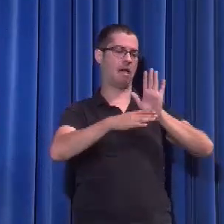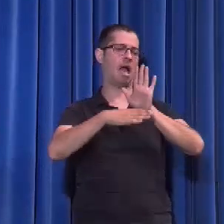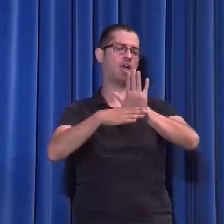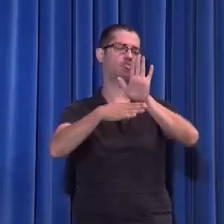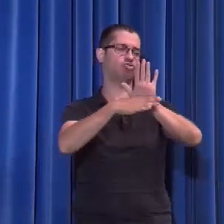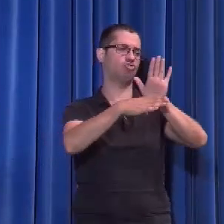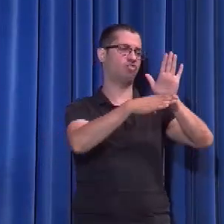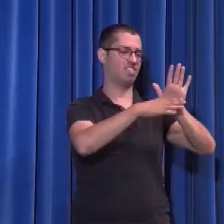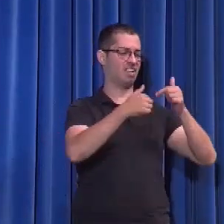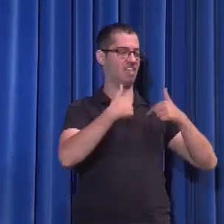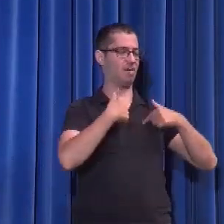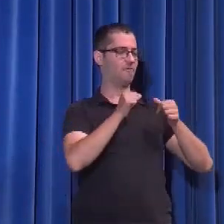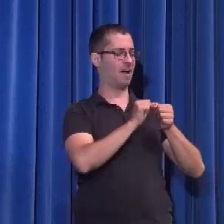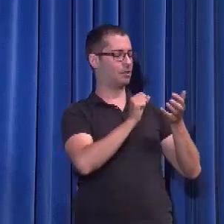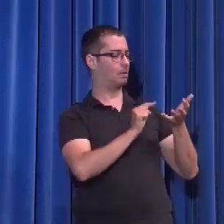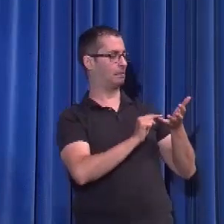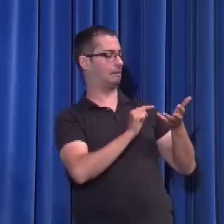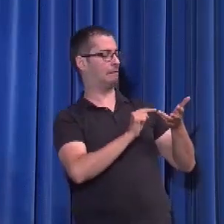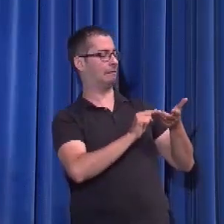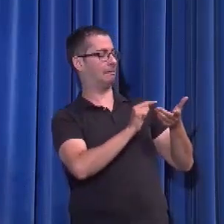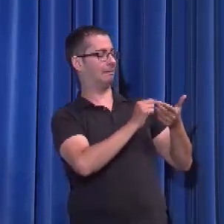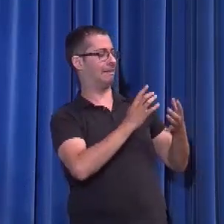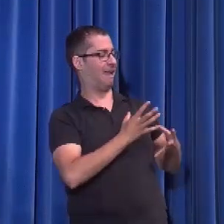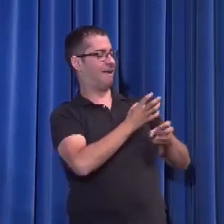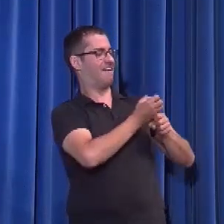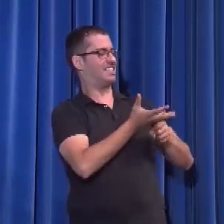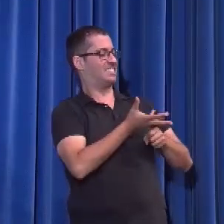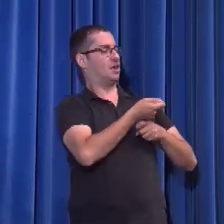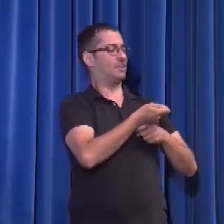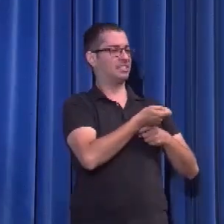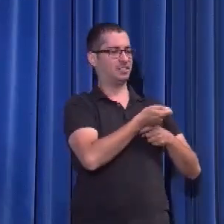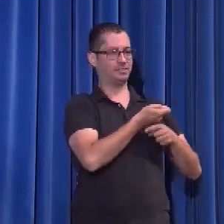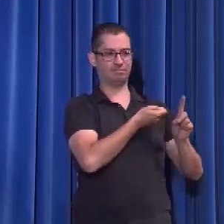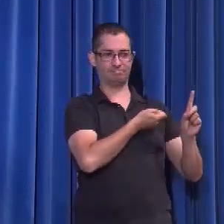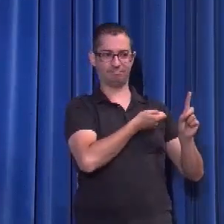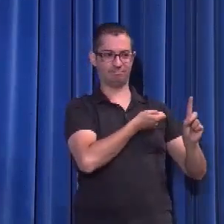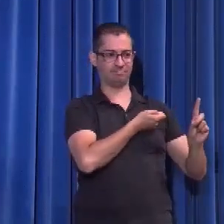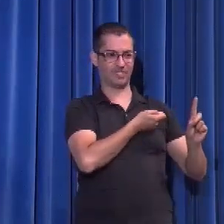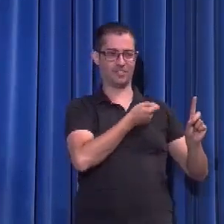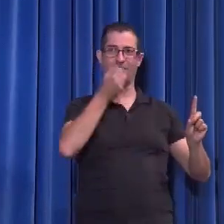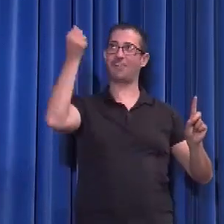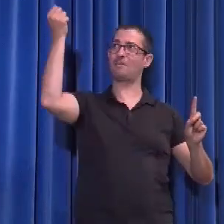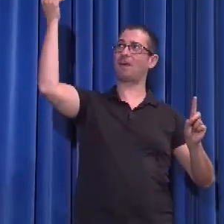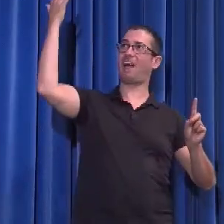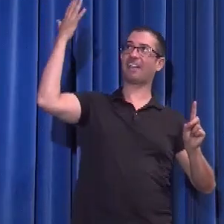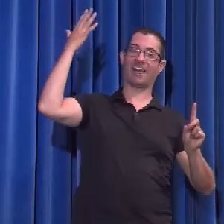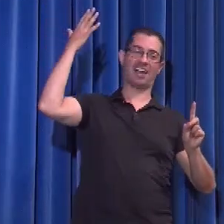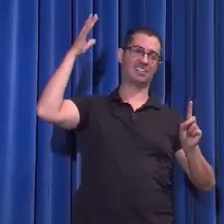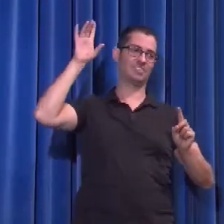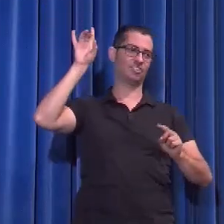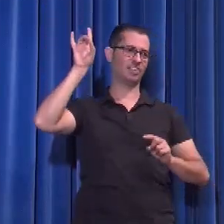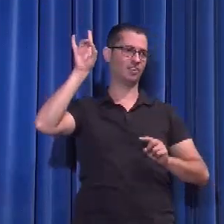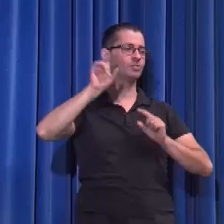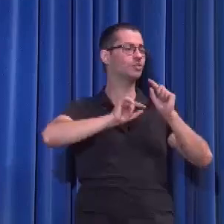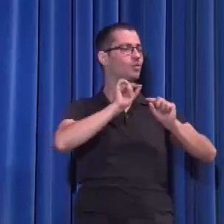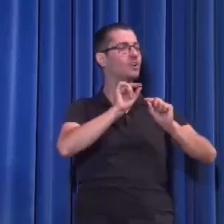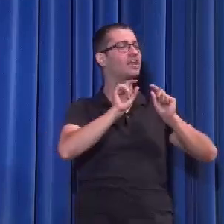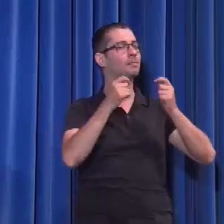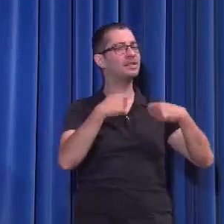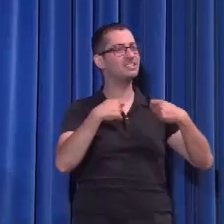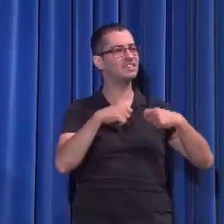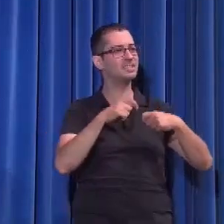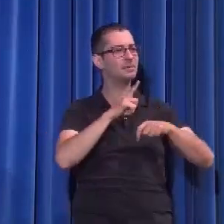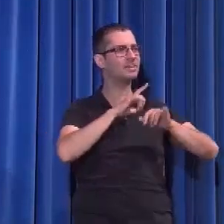façamos, mas é pela graça de Deus. E o que você precisa, eu e você precisamos anunciar